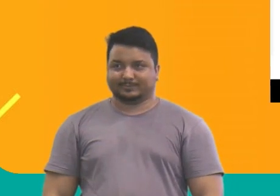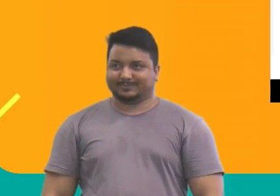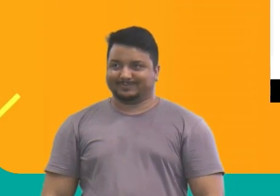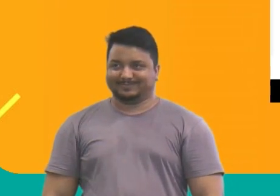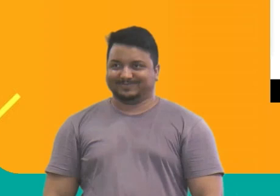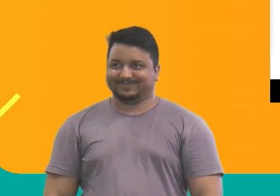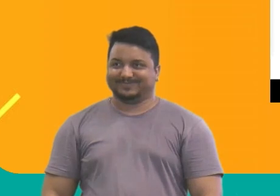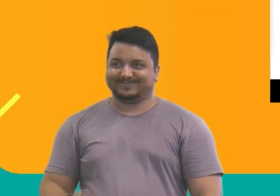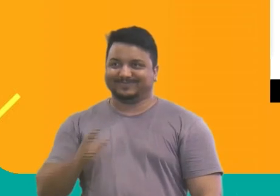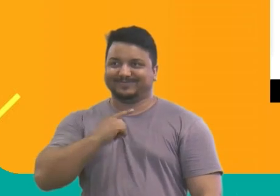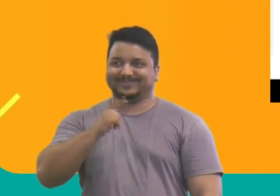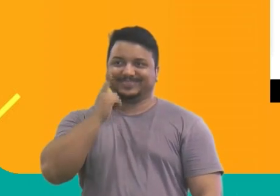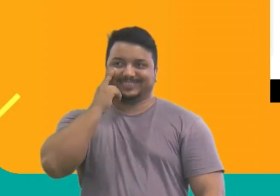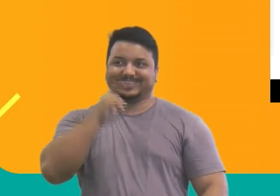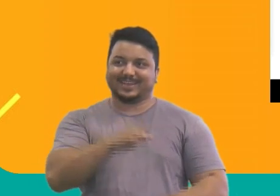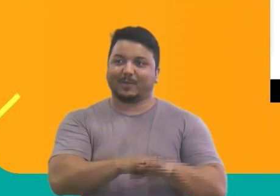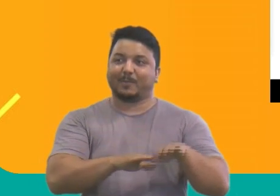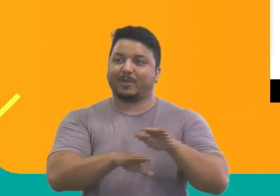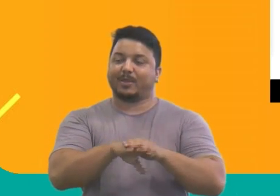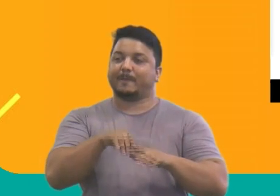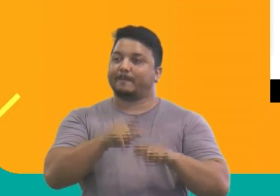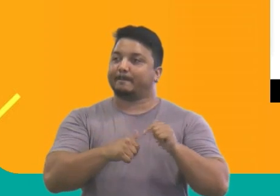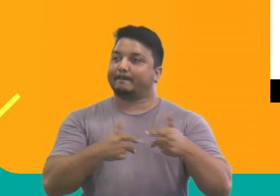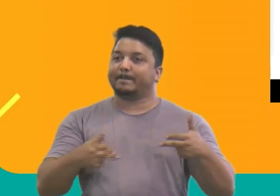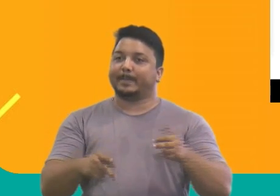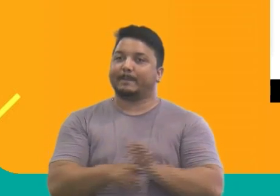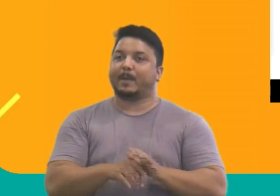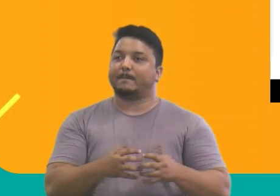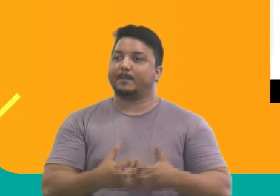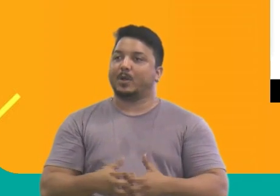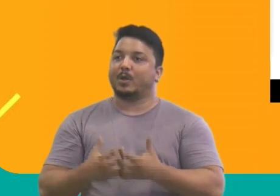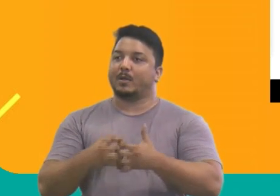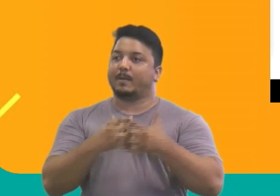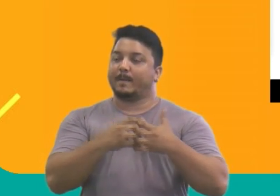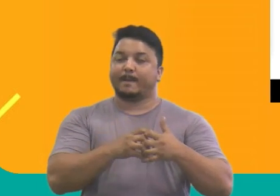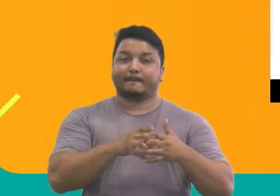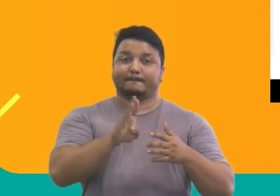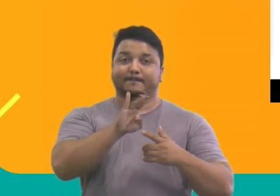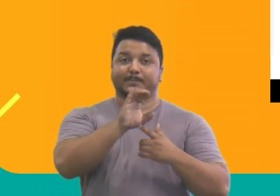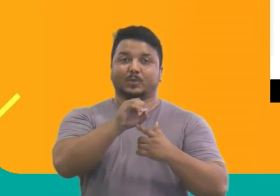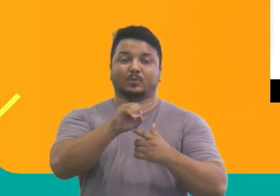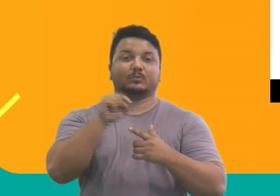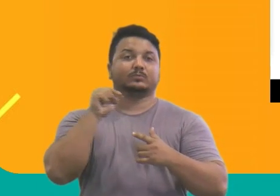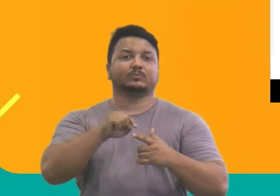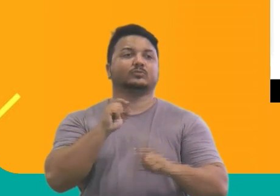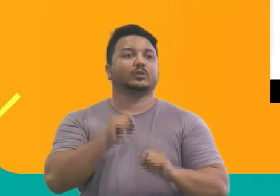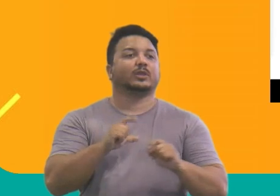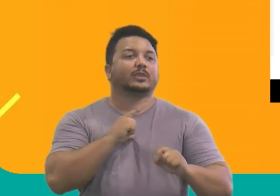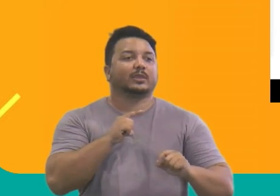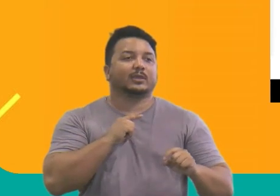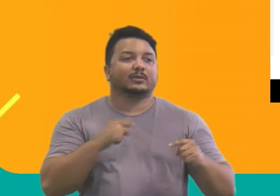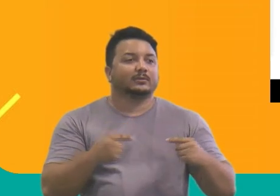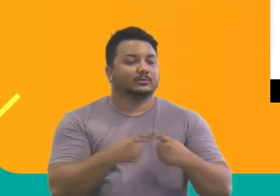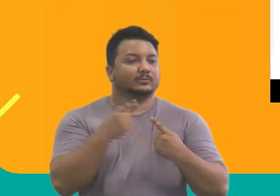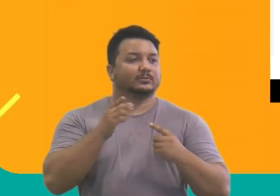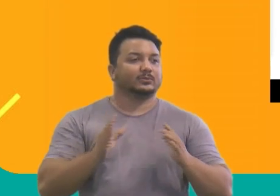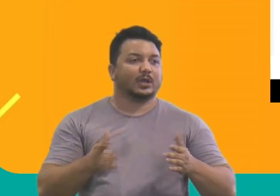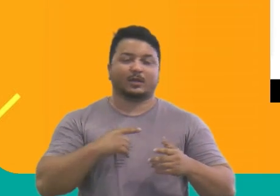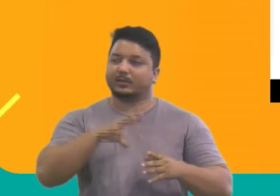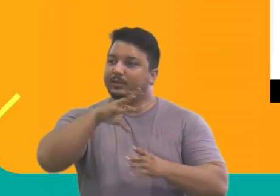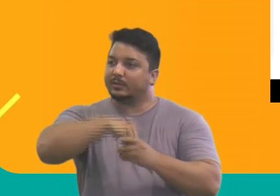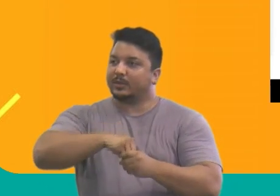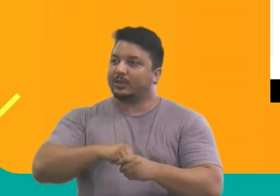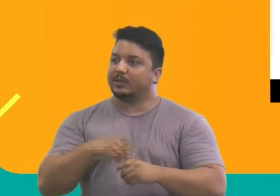né? É o acúmulo de compostos orgânicos, mas a bioacumulação ela vai funcionar